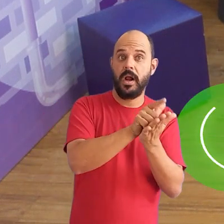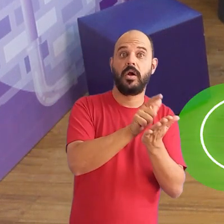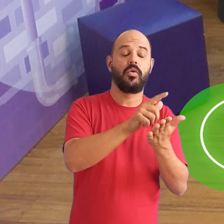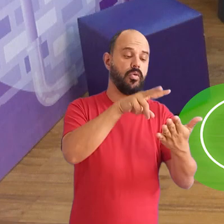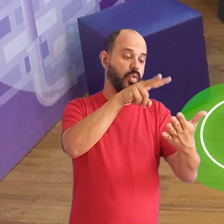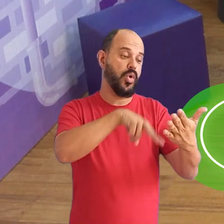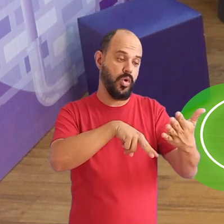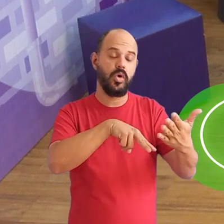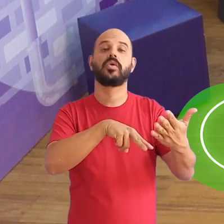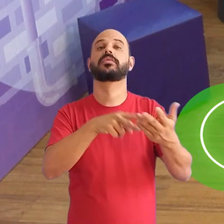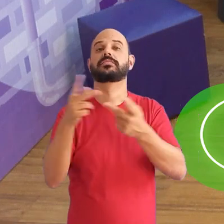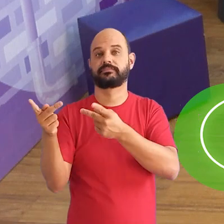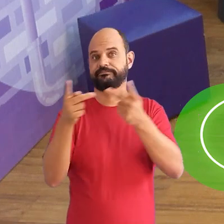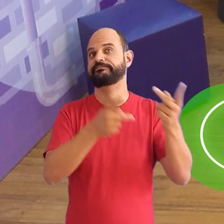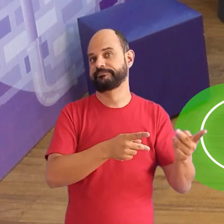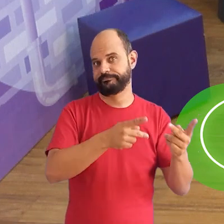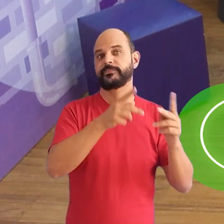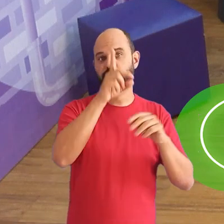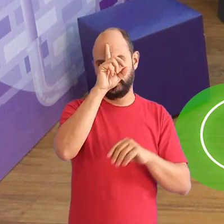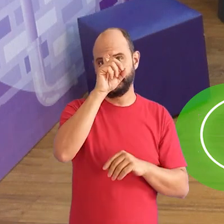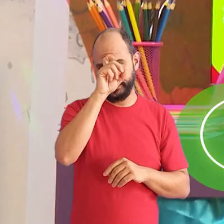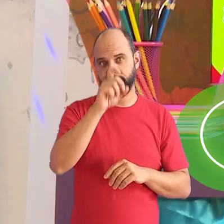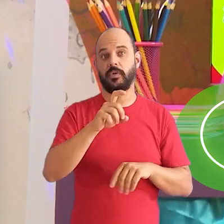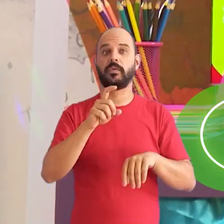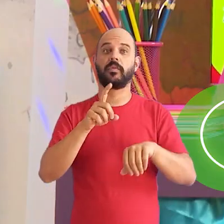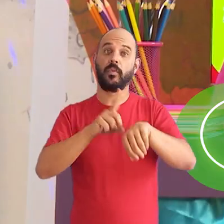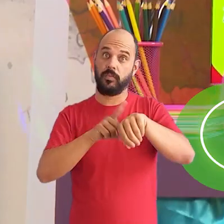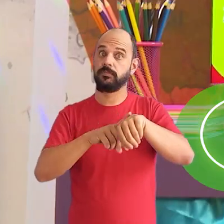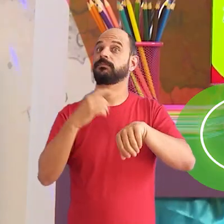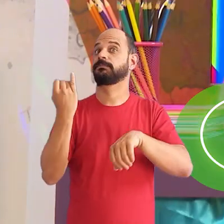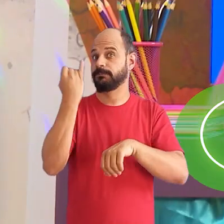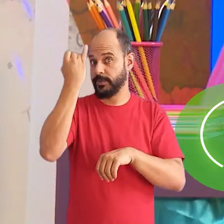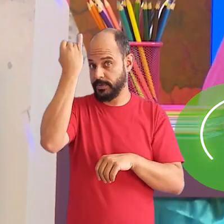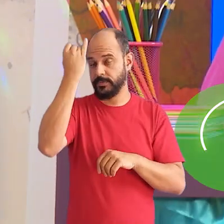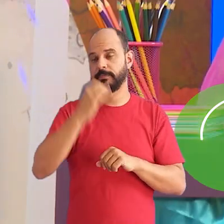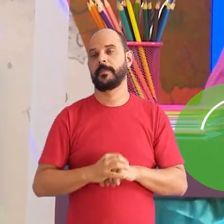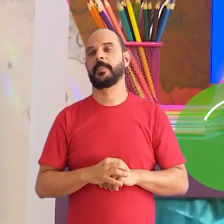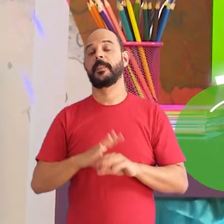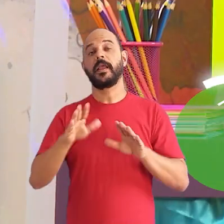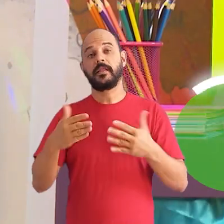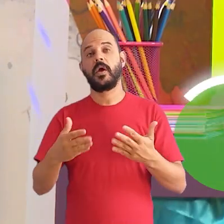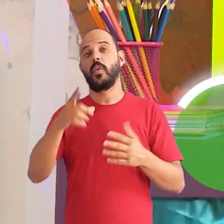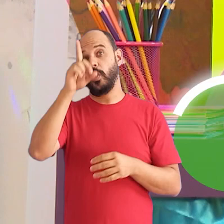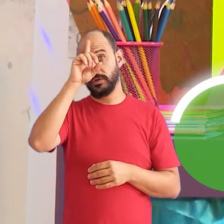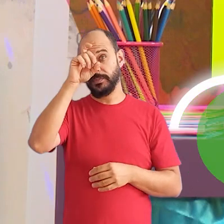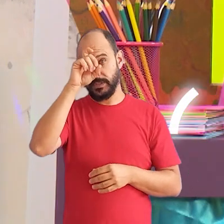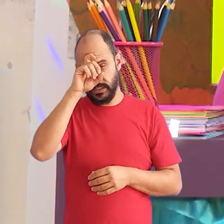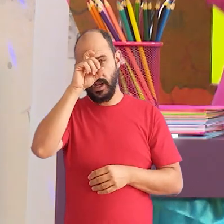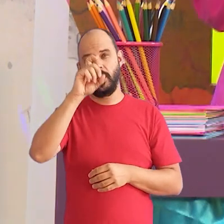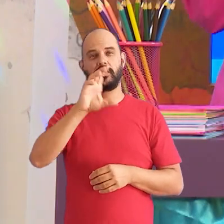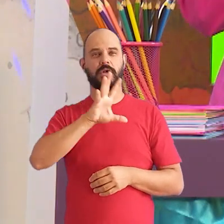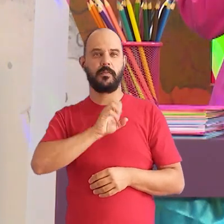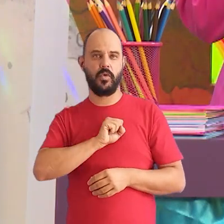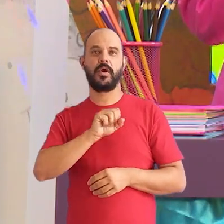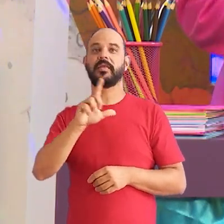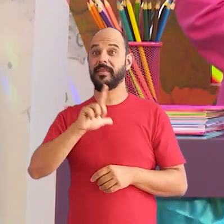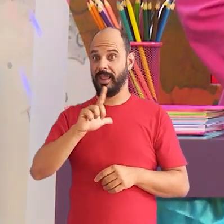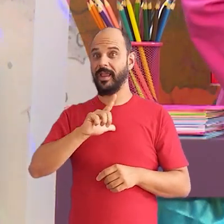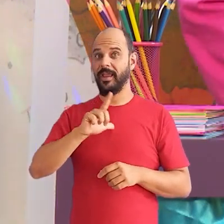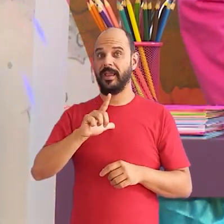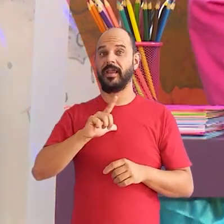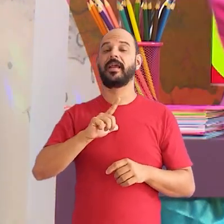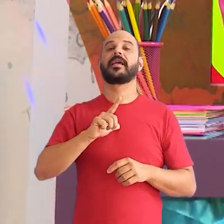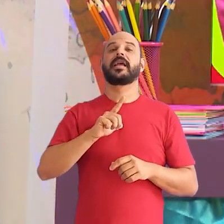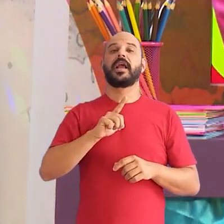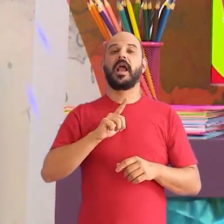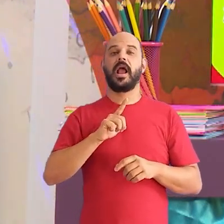recebe a criança aqui. Mas sim, tempo é precioso. Doutor Luiz Fernando, e o Hospital de Amor tem uma campanha só para tratar desse assunto,